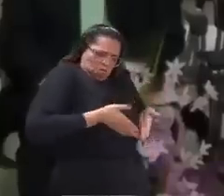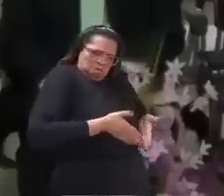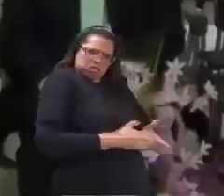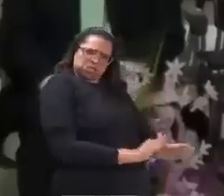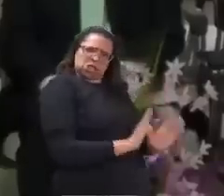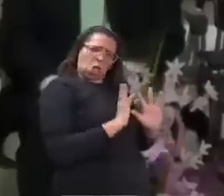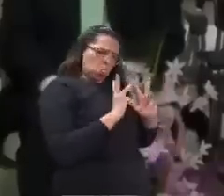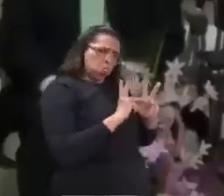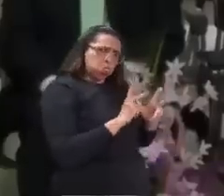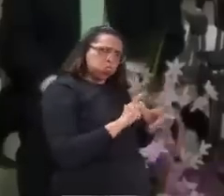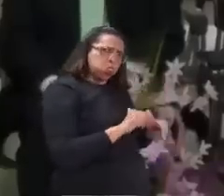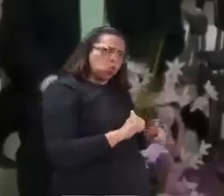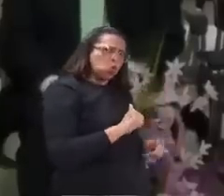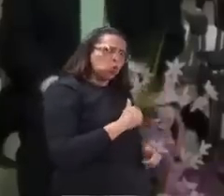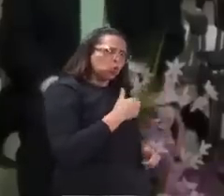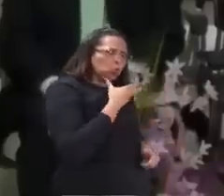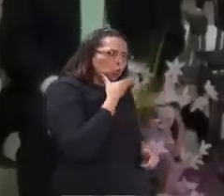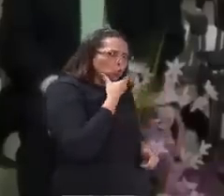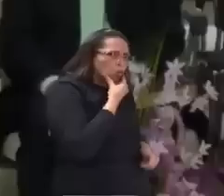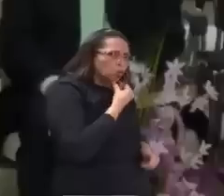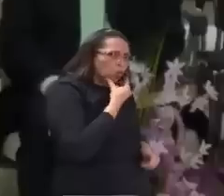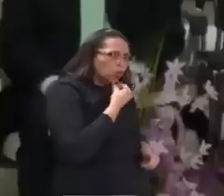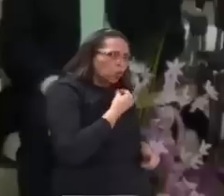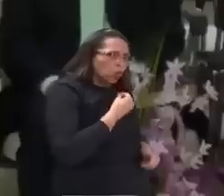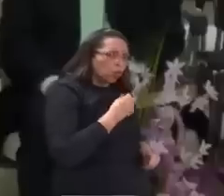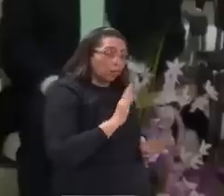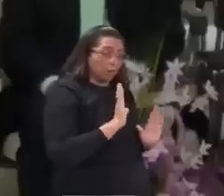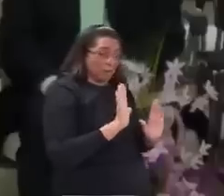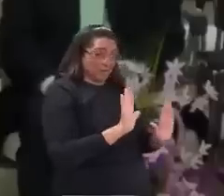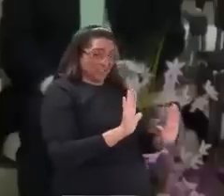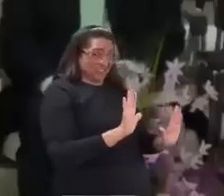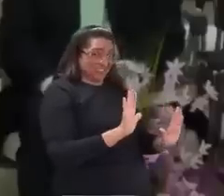Aí Deus vai escolher 5 mulheres